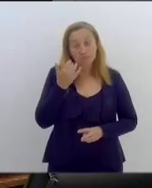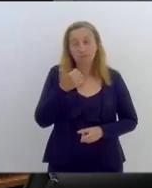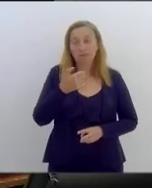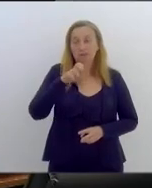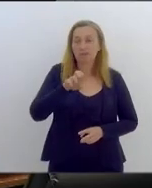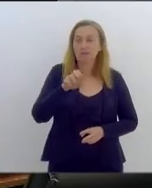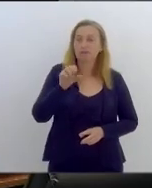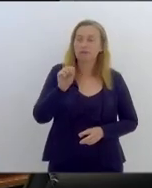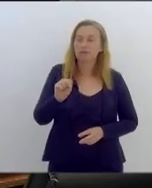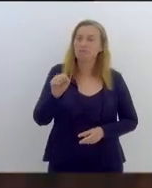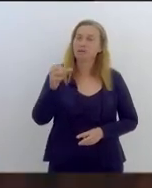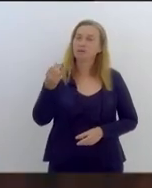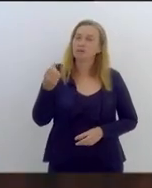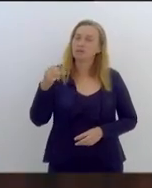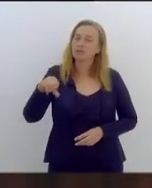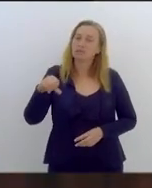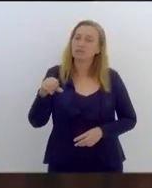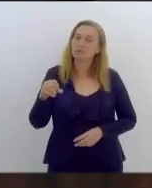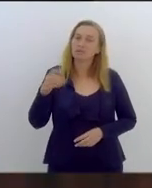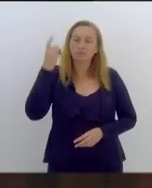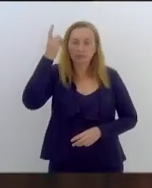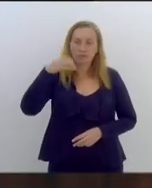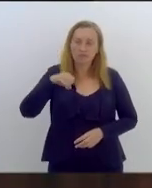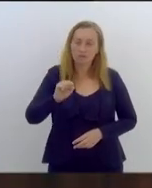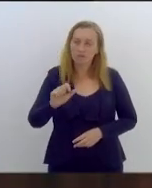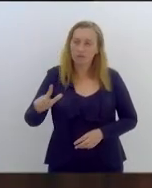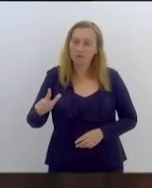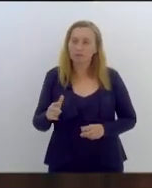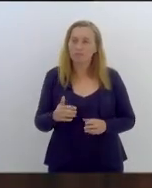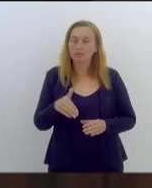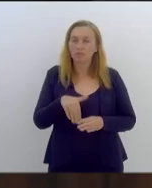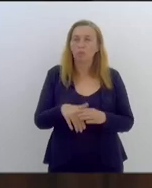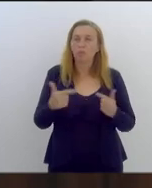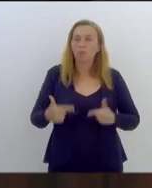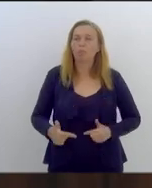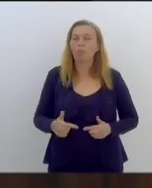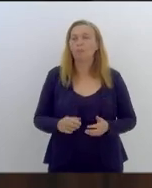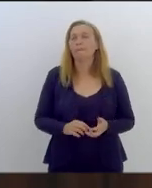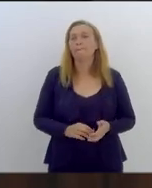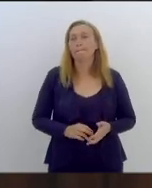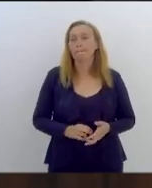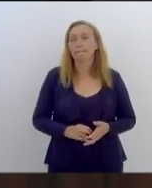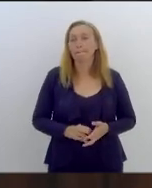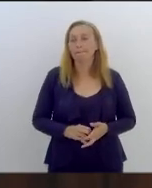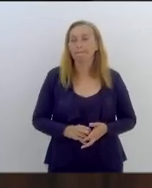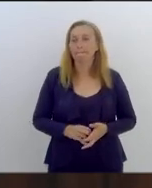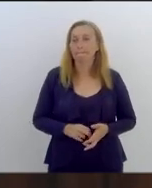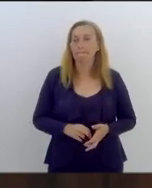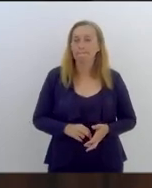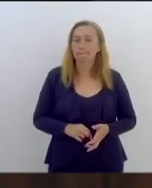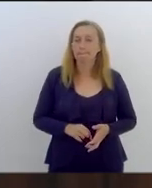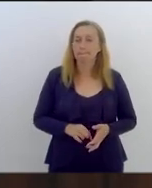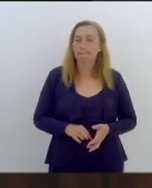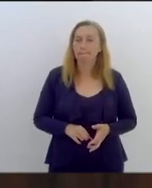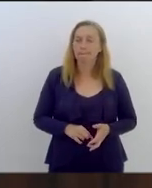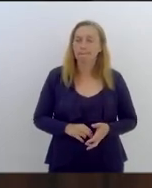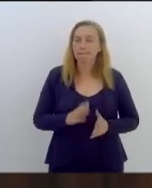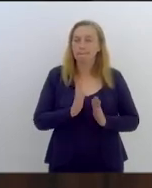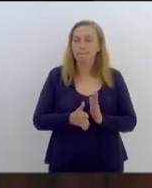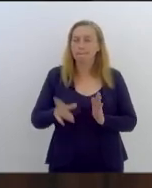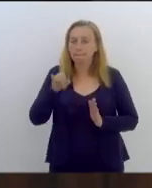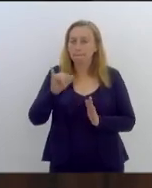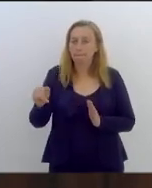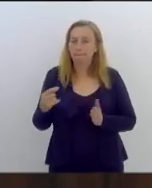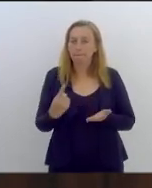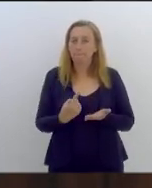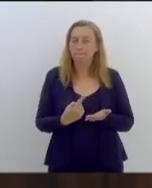...1589, abstenção, deputado Samuel. Quem é que pediu para tirar aí? É, incluído na ordem do dia, de acordo